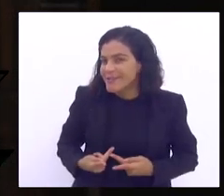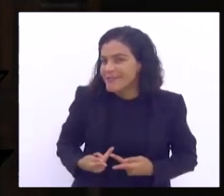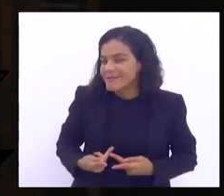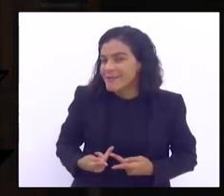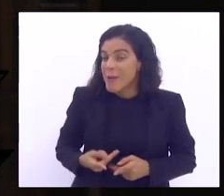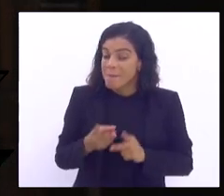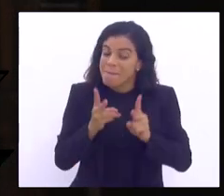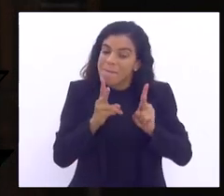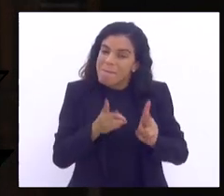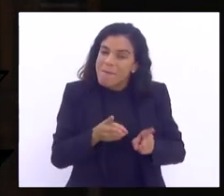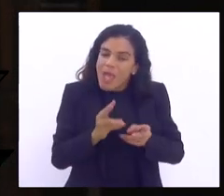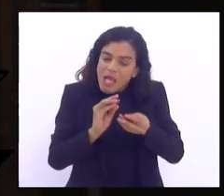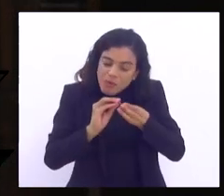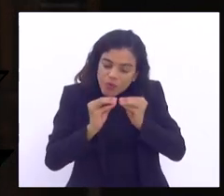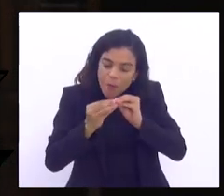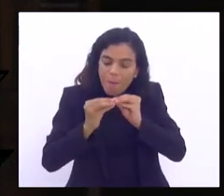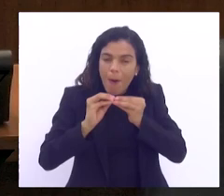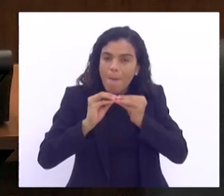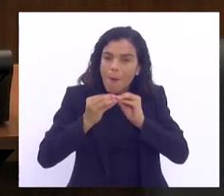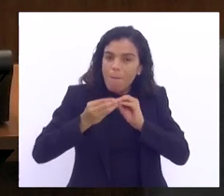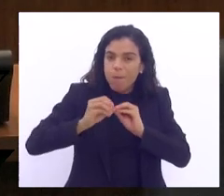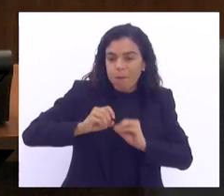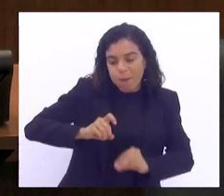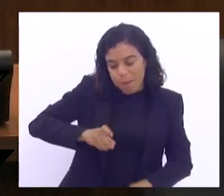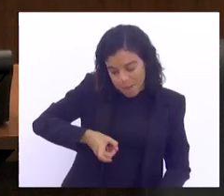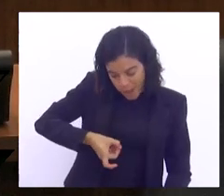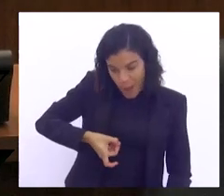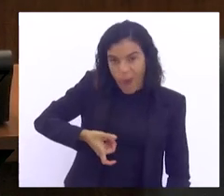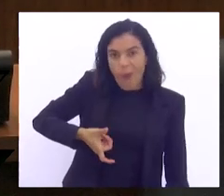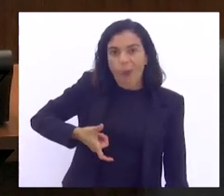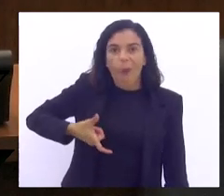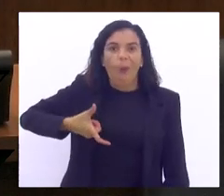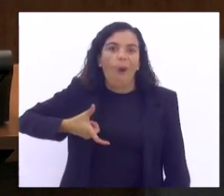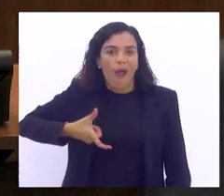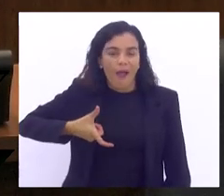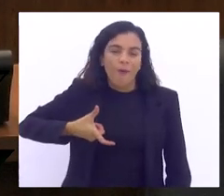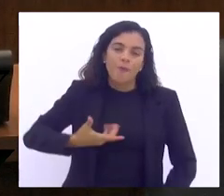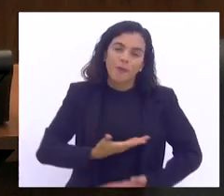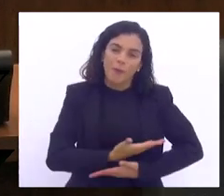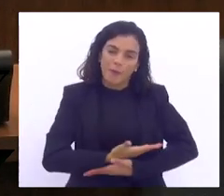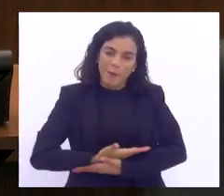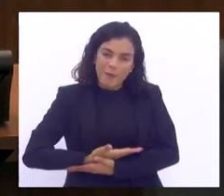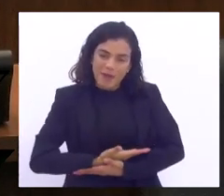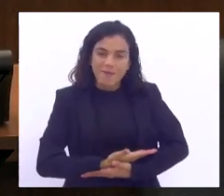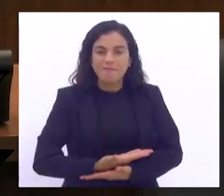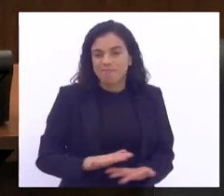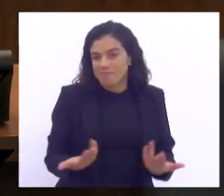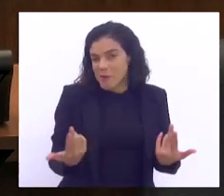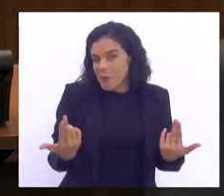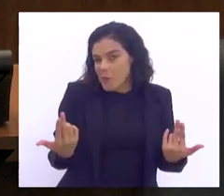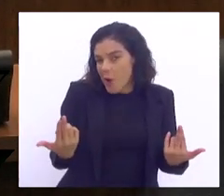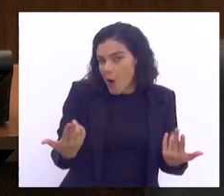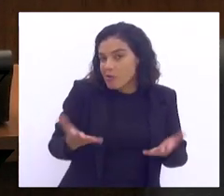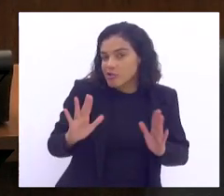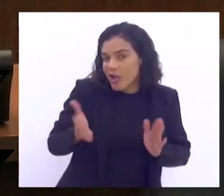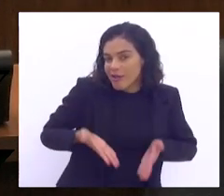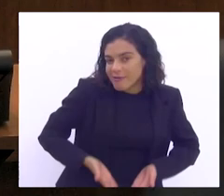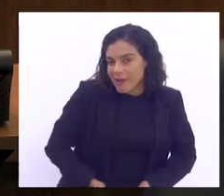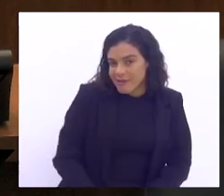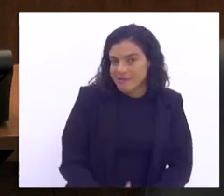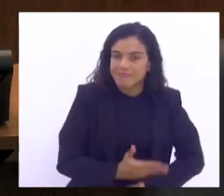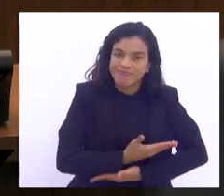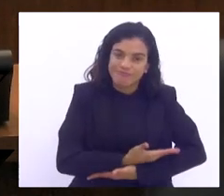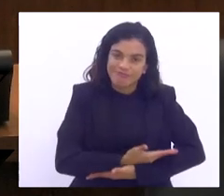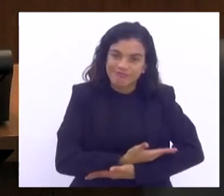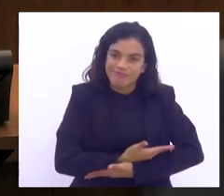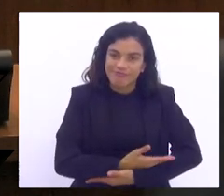apesar de estar ainda em formação, como, aliás, também está em formação um bebê recém-nascido. O filho da Cristonieto também